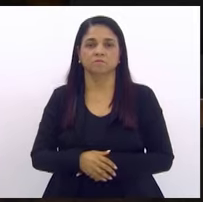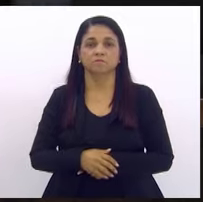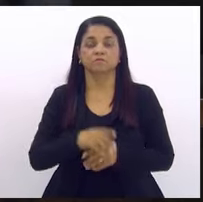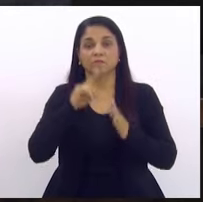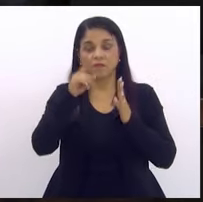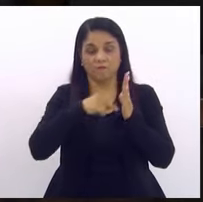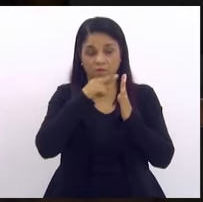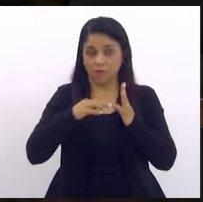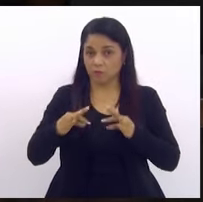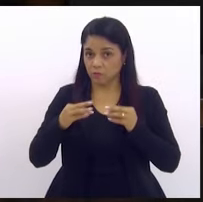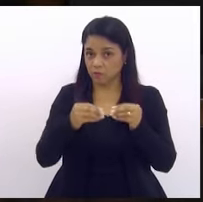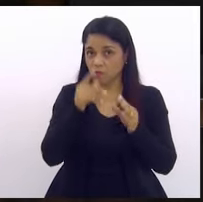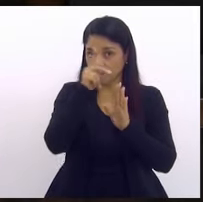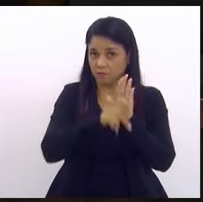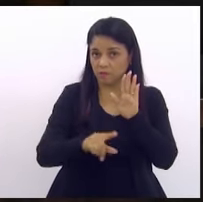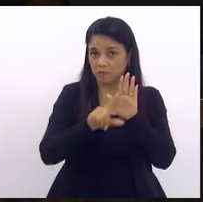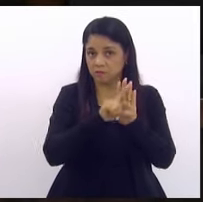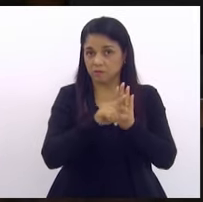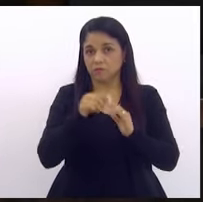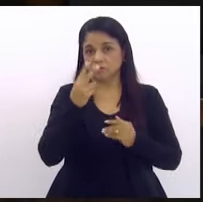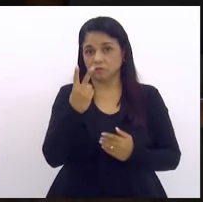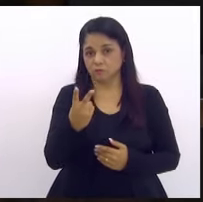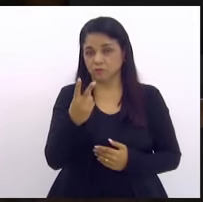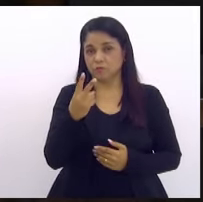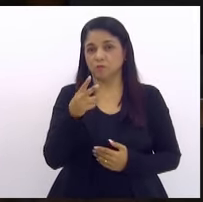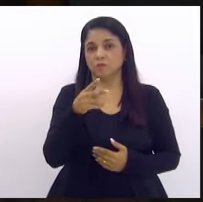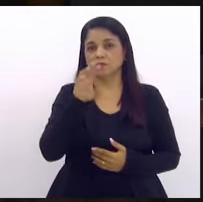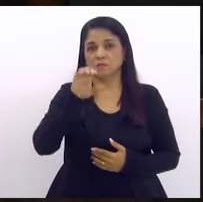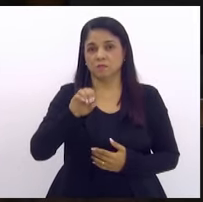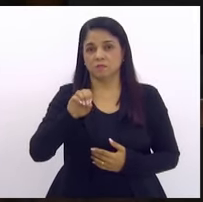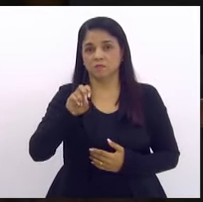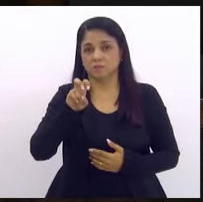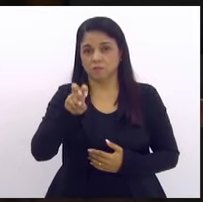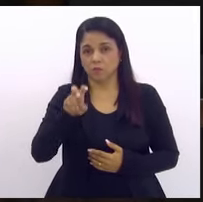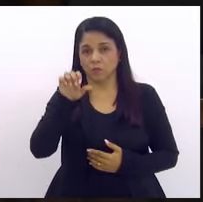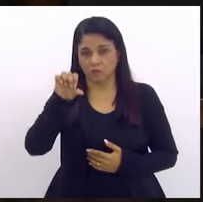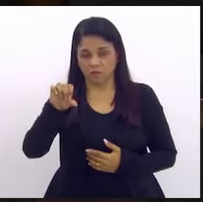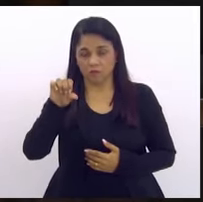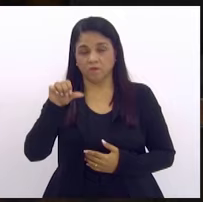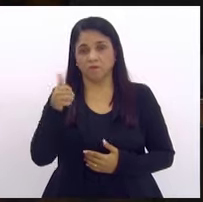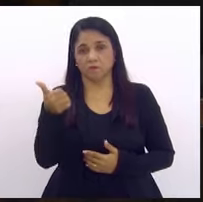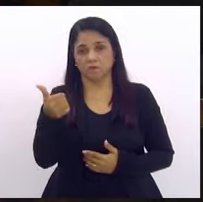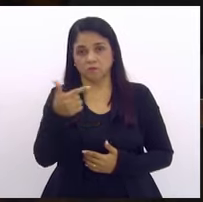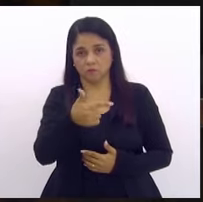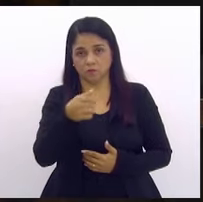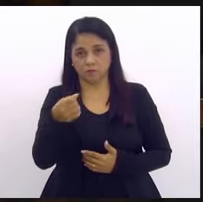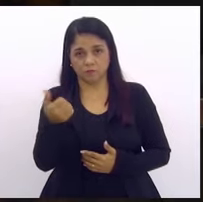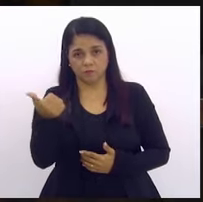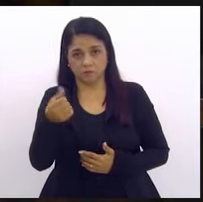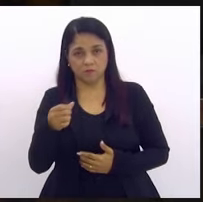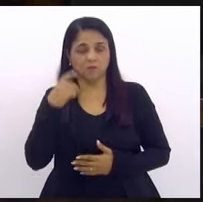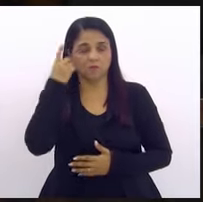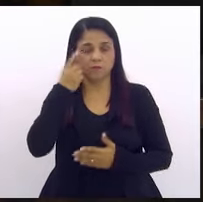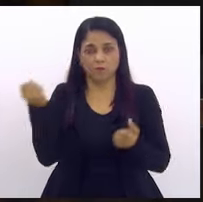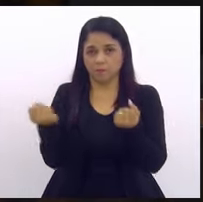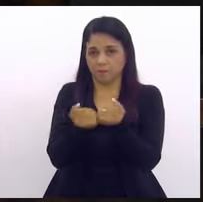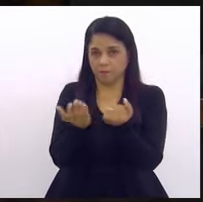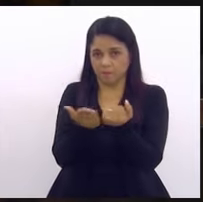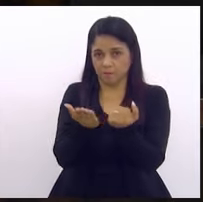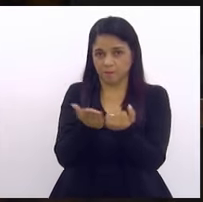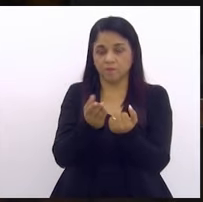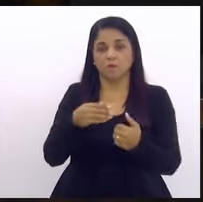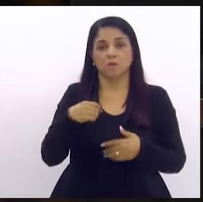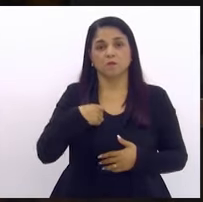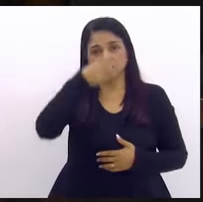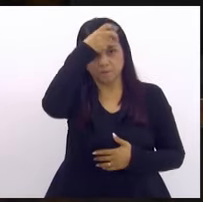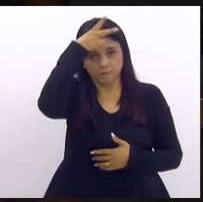Veto total aposto ao projeto de lei número 2059-A de 2016, de autoria do deputado Samuel Malafaia, que declara o município